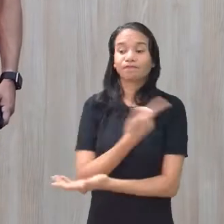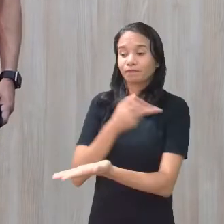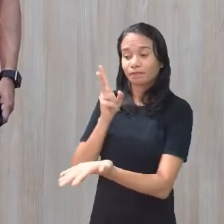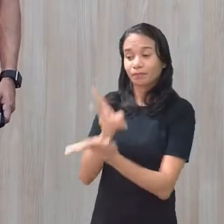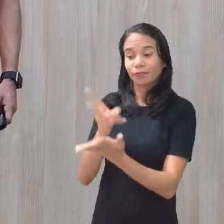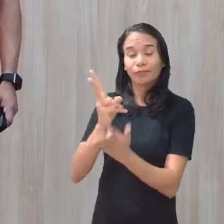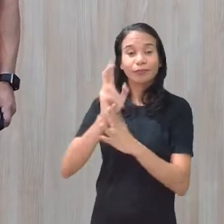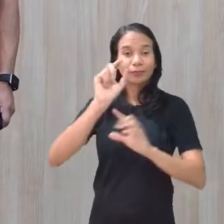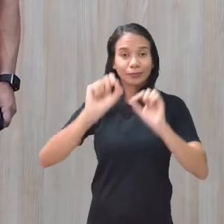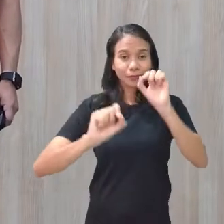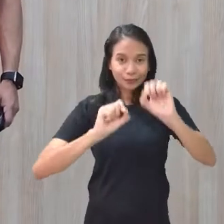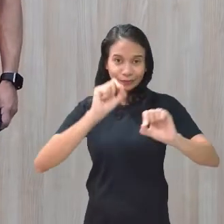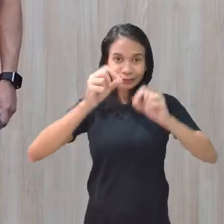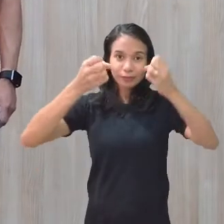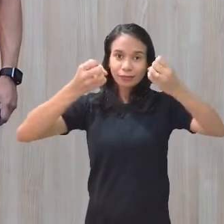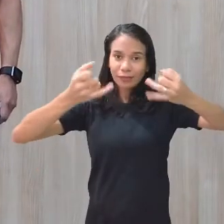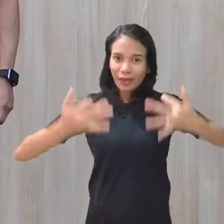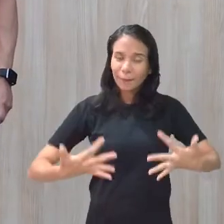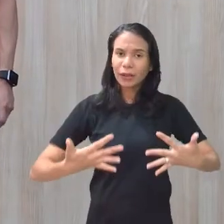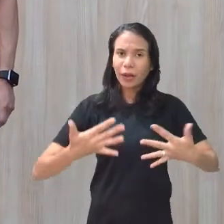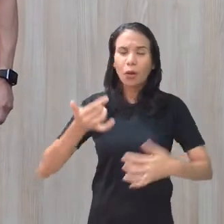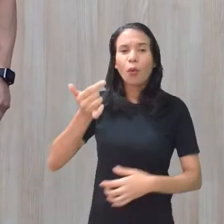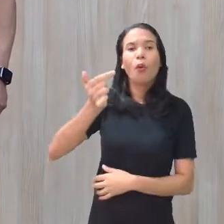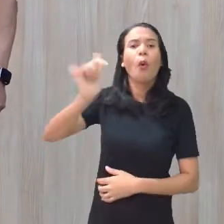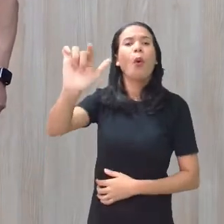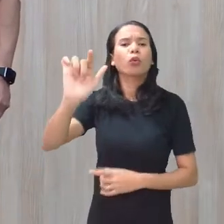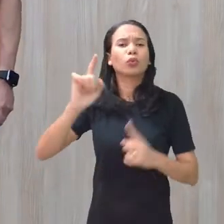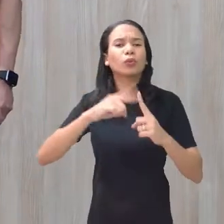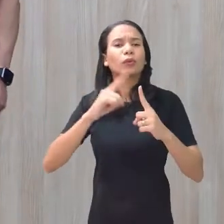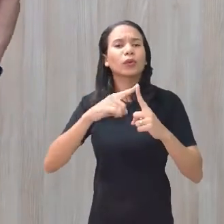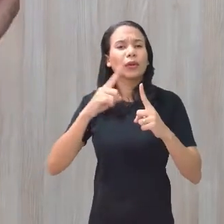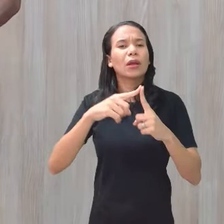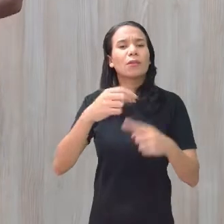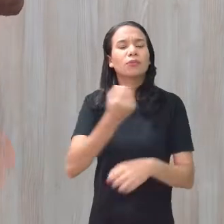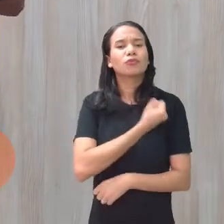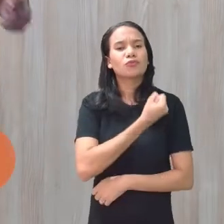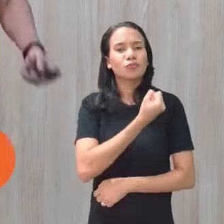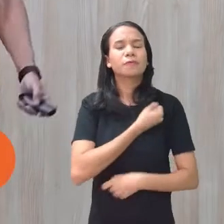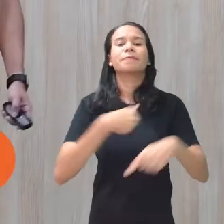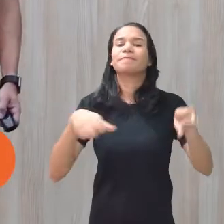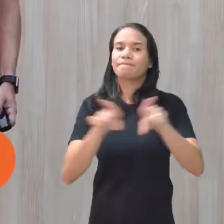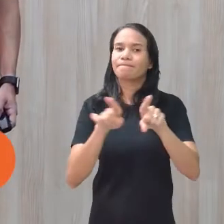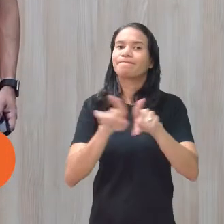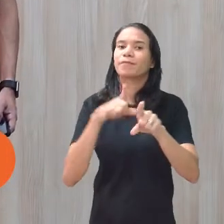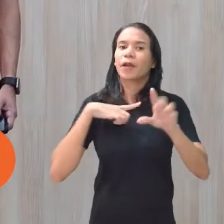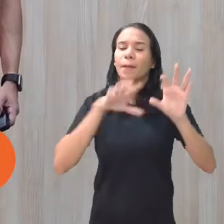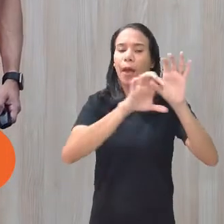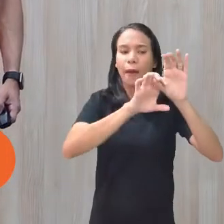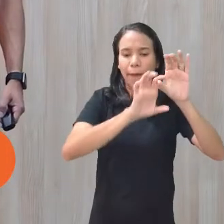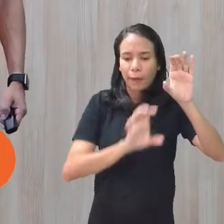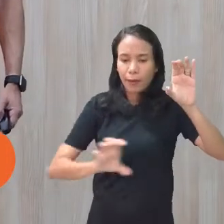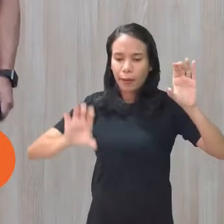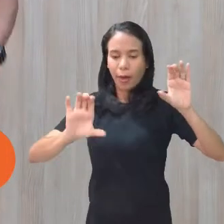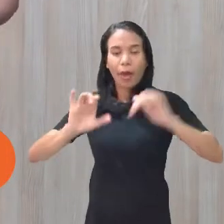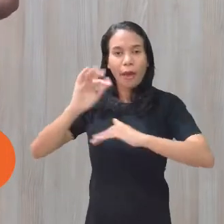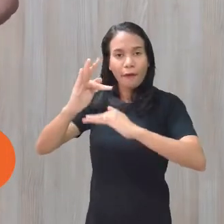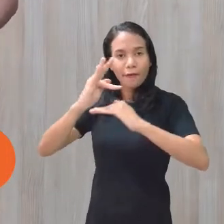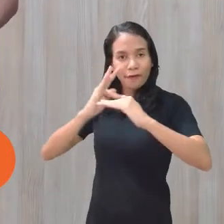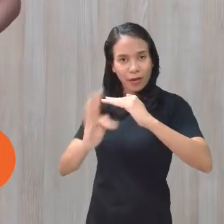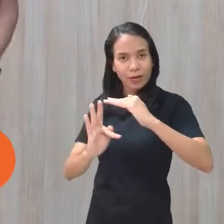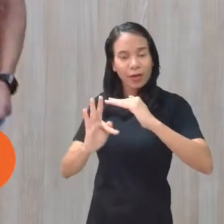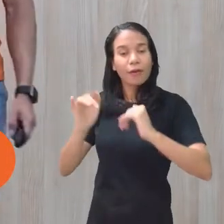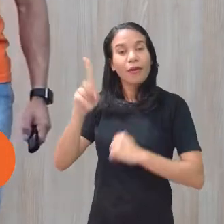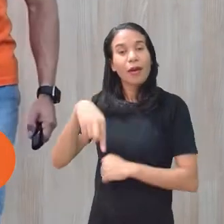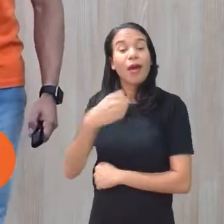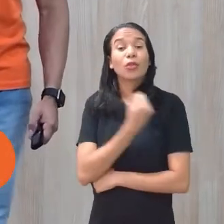continuidade falando de um outro tipo de número, tá? Que também é derivado aí da fração, que são